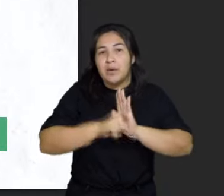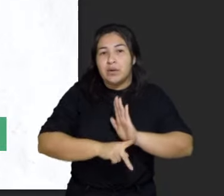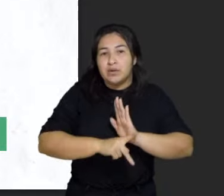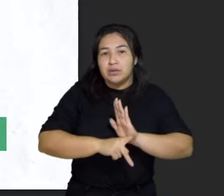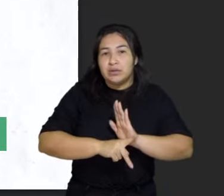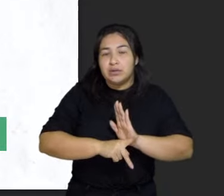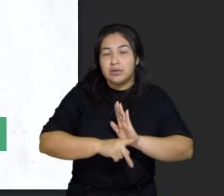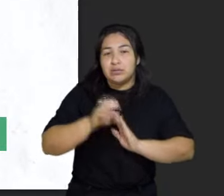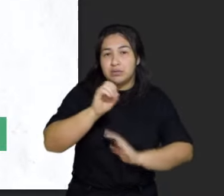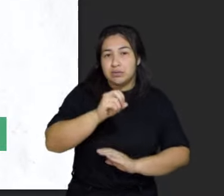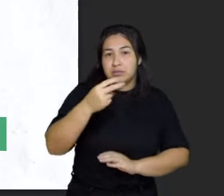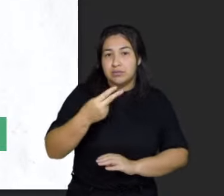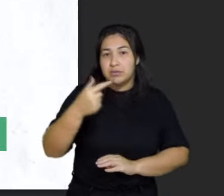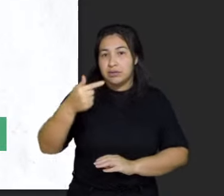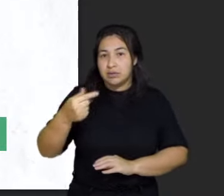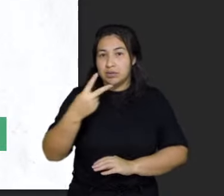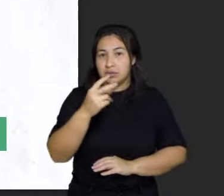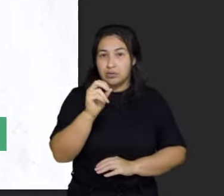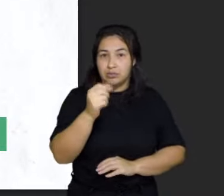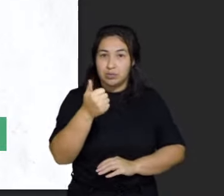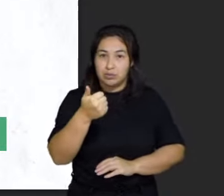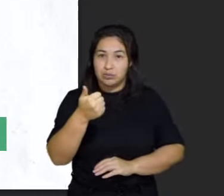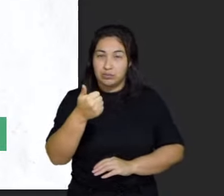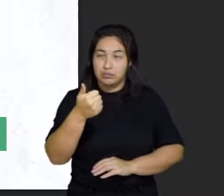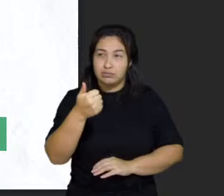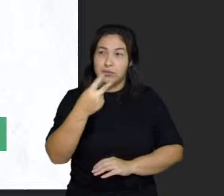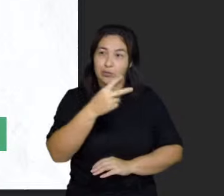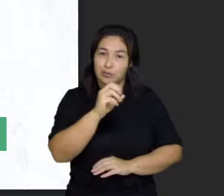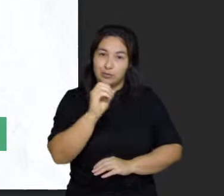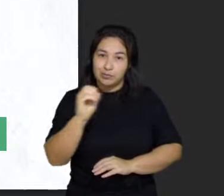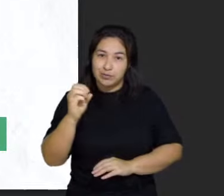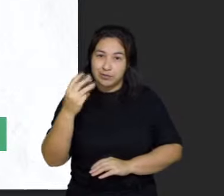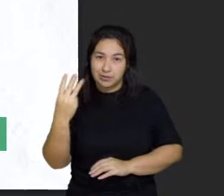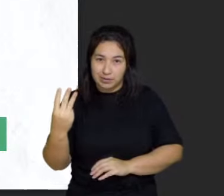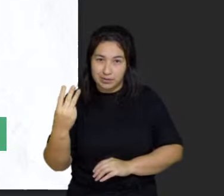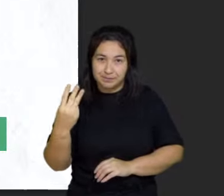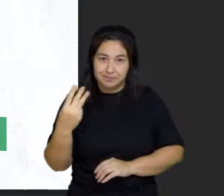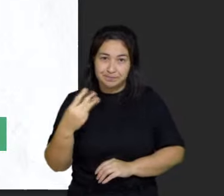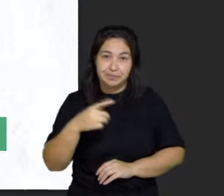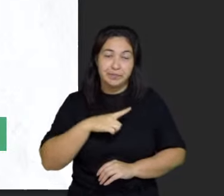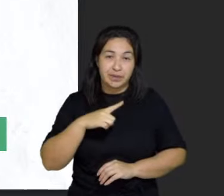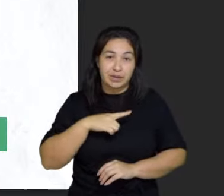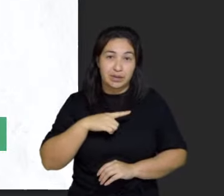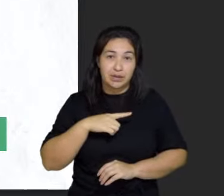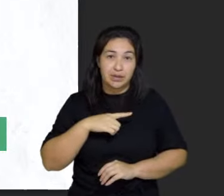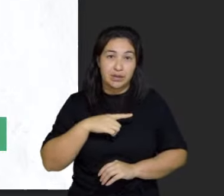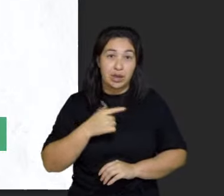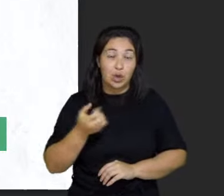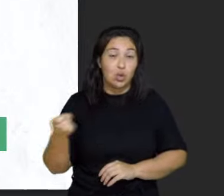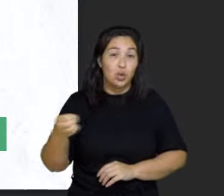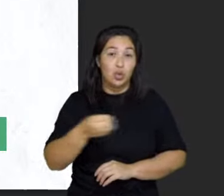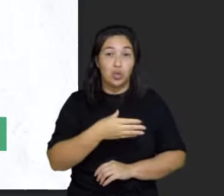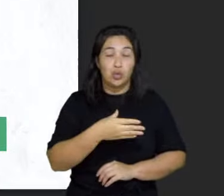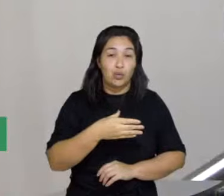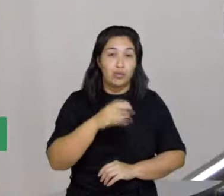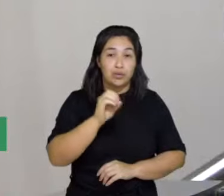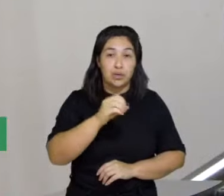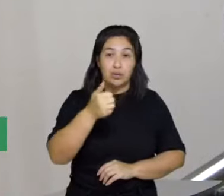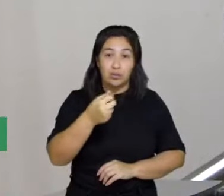resolução 027 em 2003, resultando numa resolução 01 de 2004.